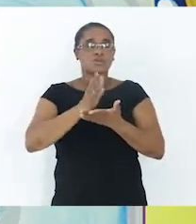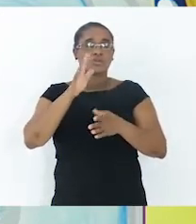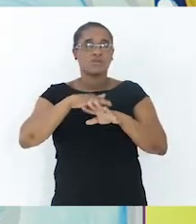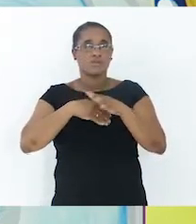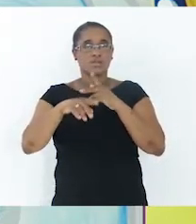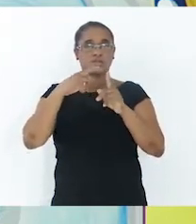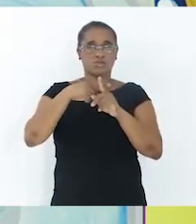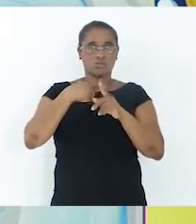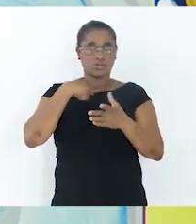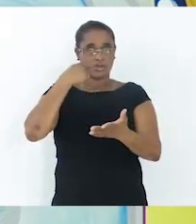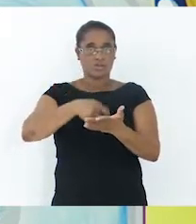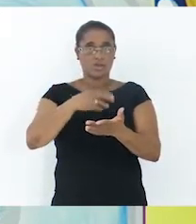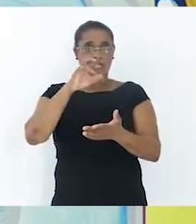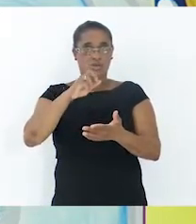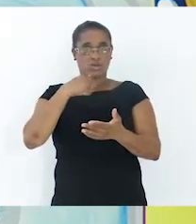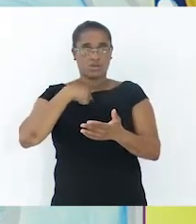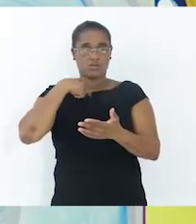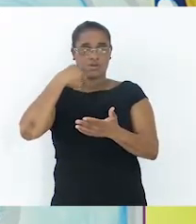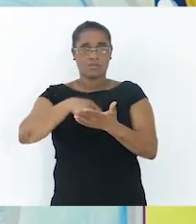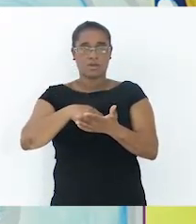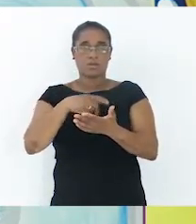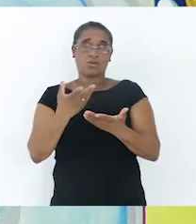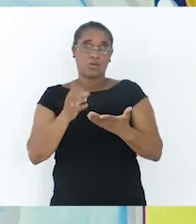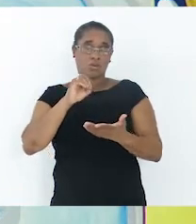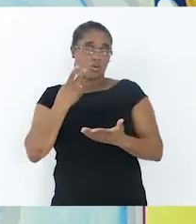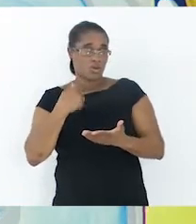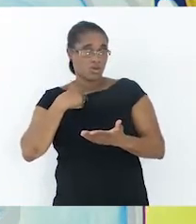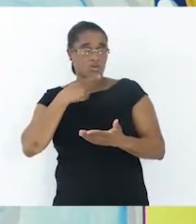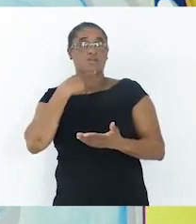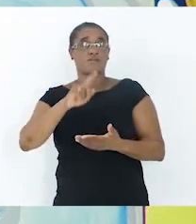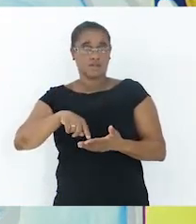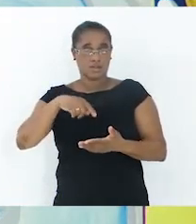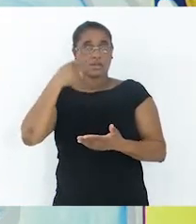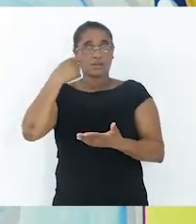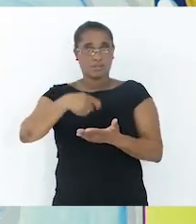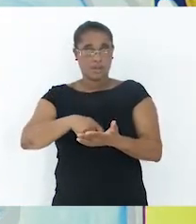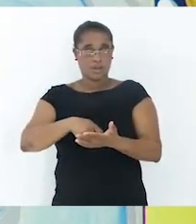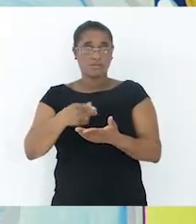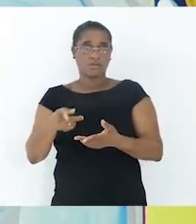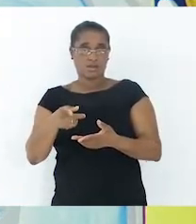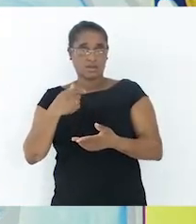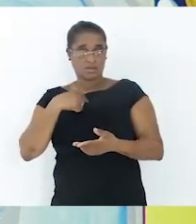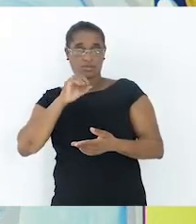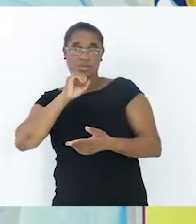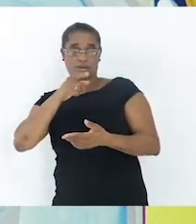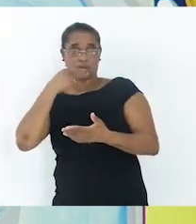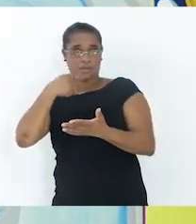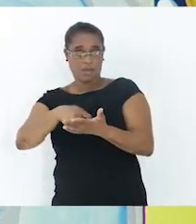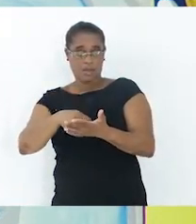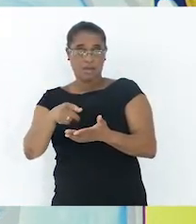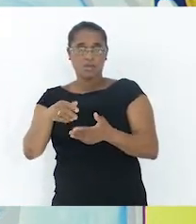pagar, ou então volto a dever. Nesse caso aqui, estou a dever ainda. Então no total eu